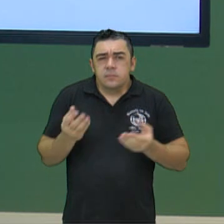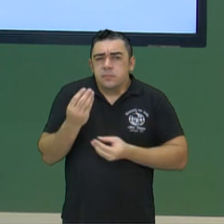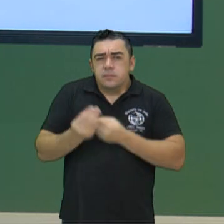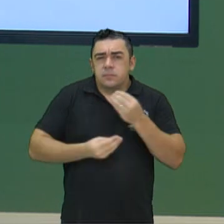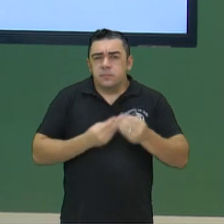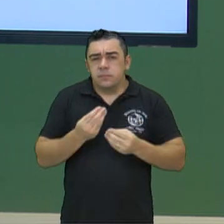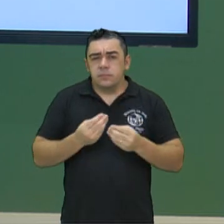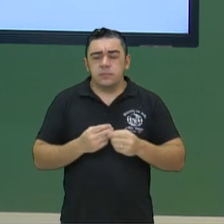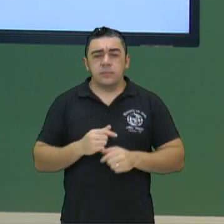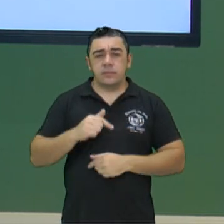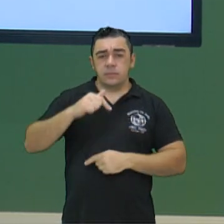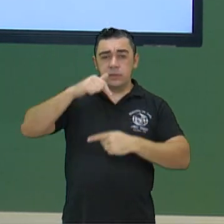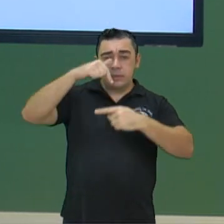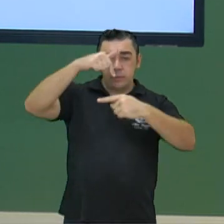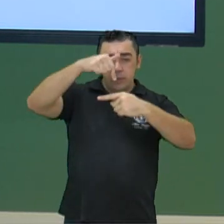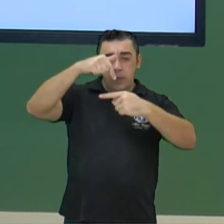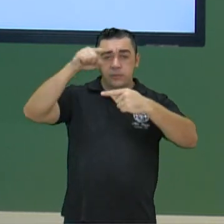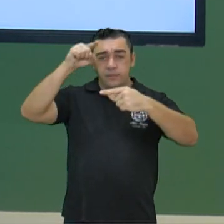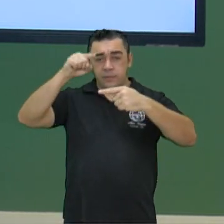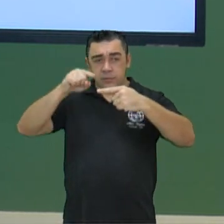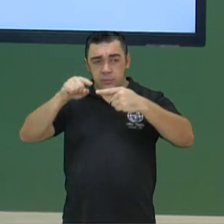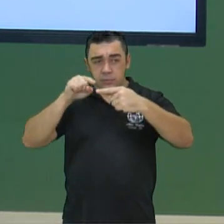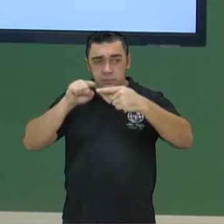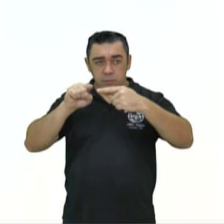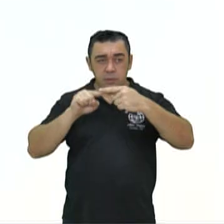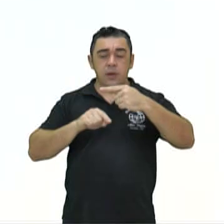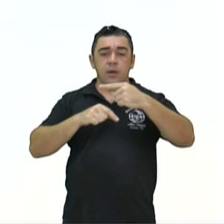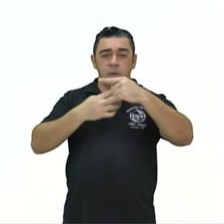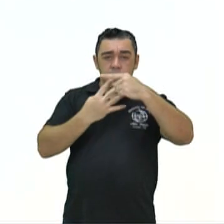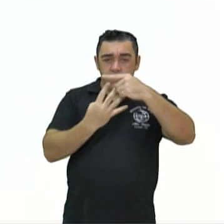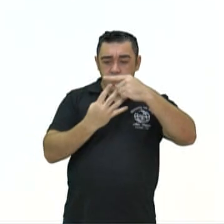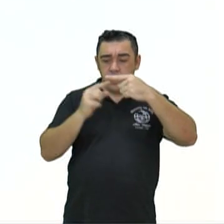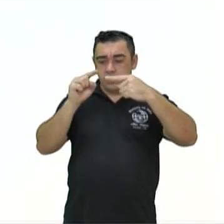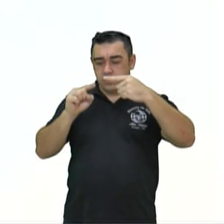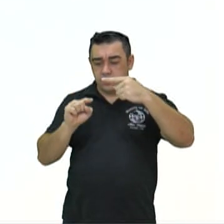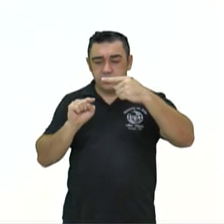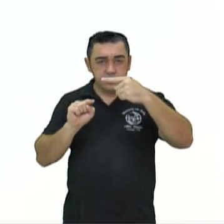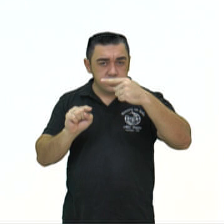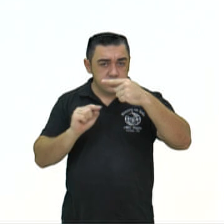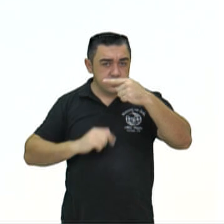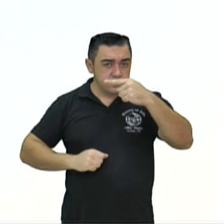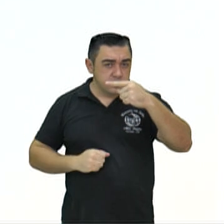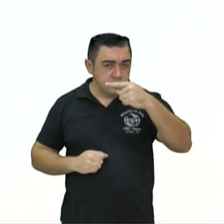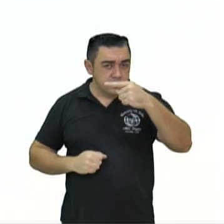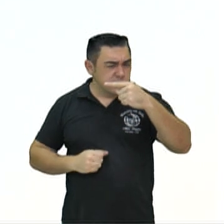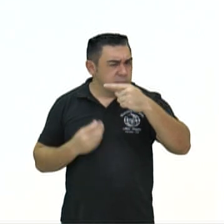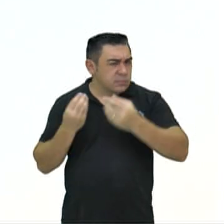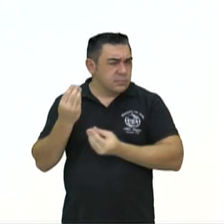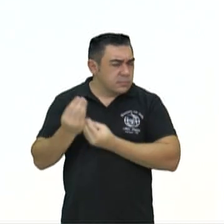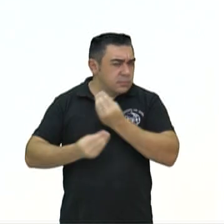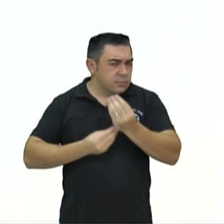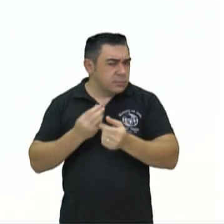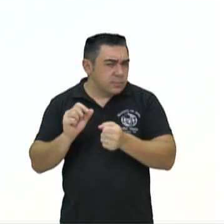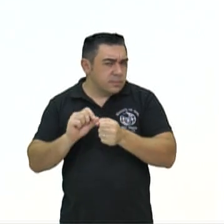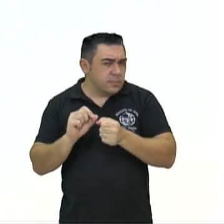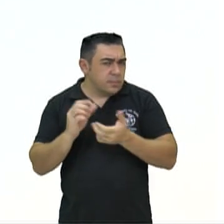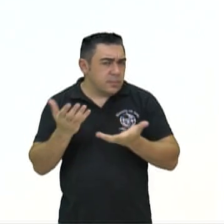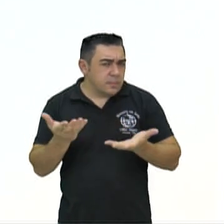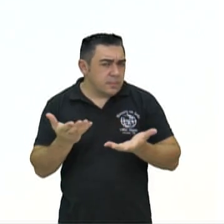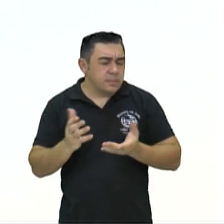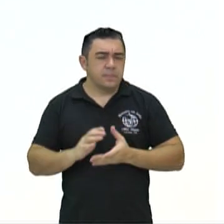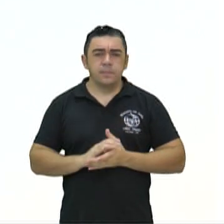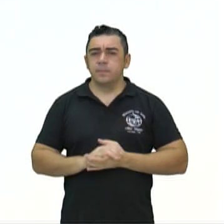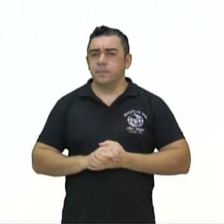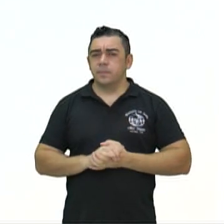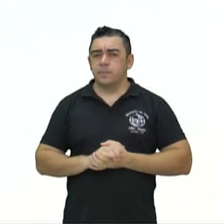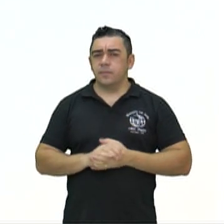que eu faço para me resolver a divisão de 7 fatorial por 4 fatorial? Como que eu